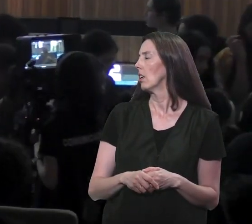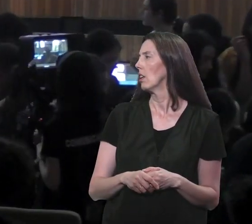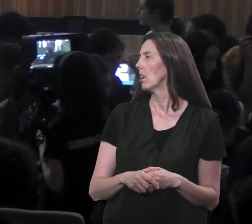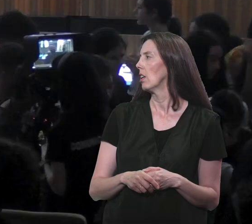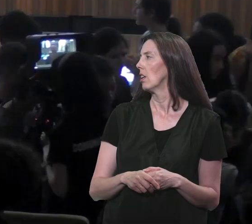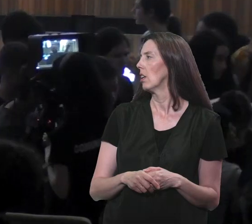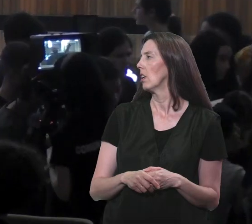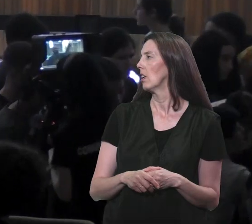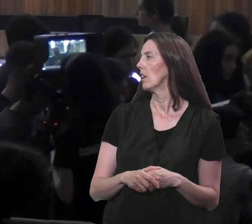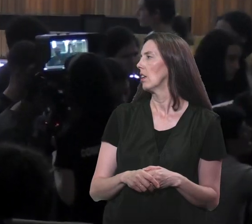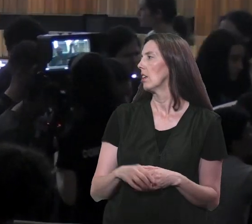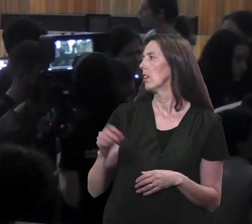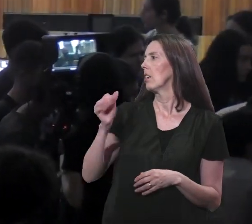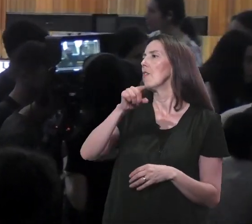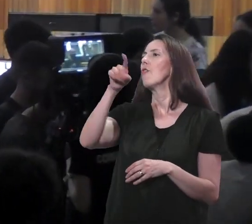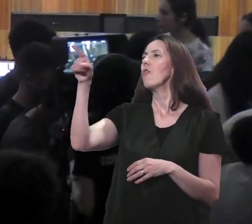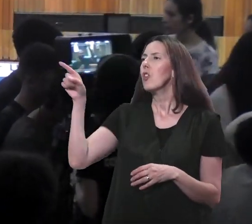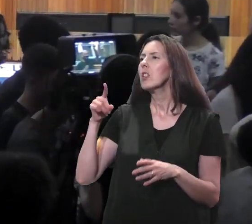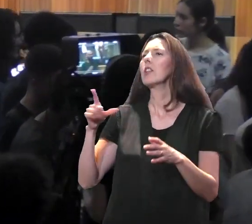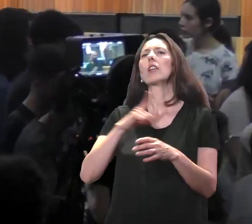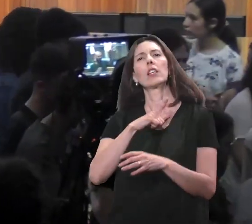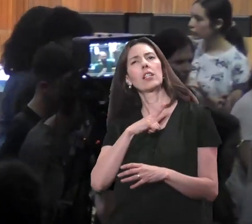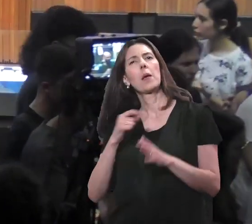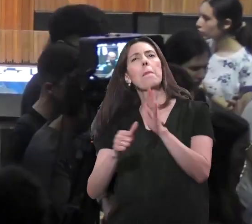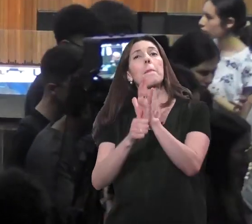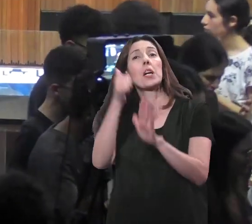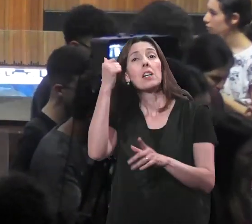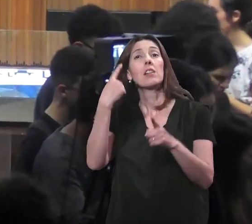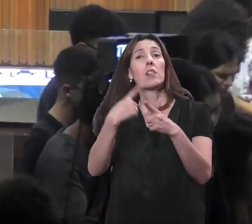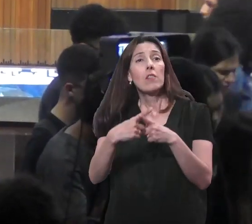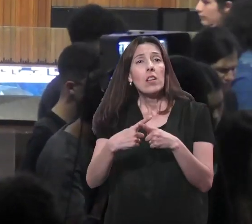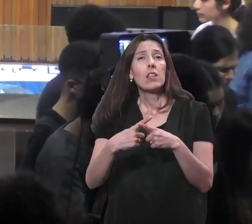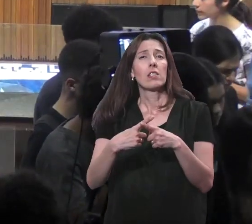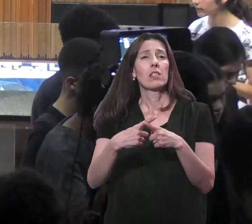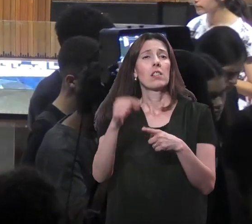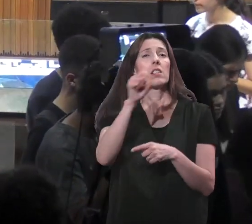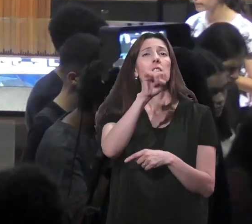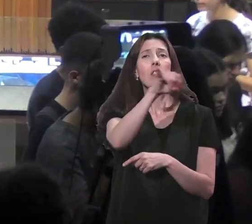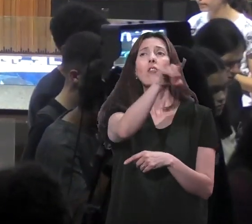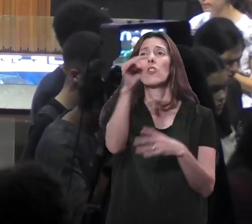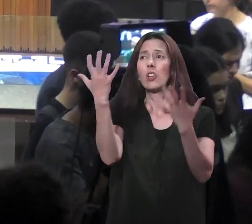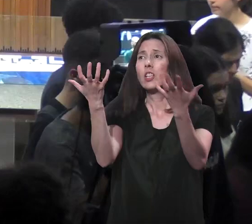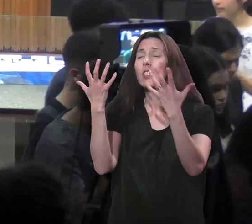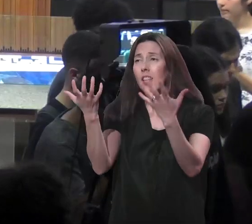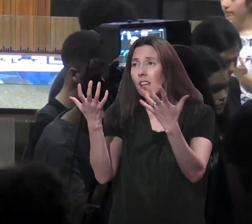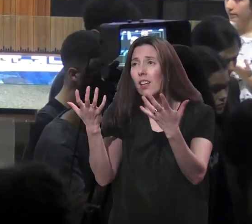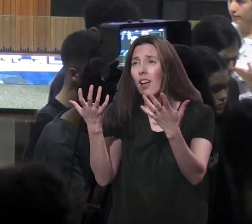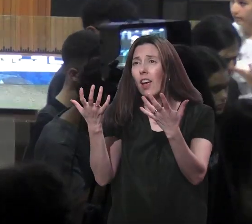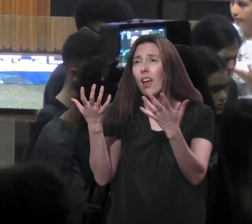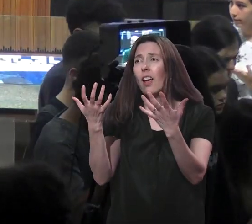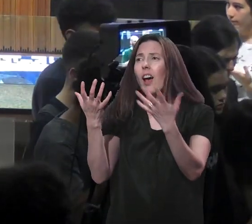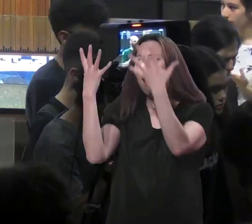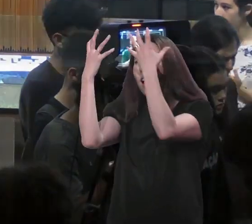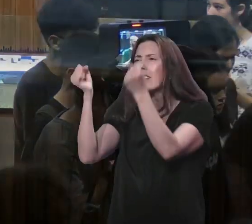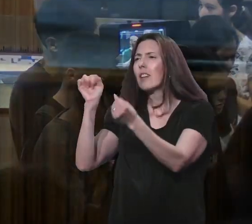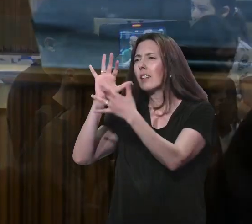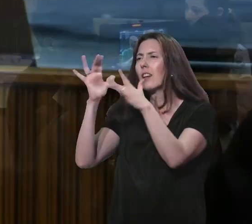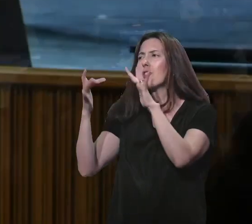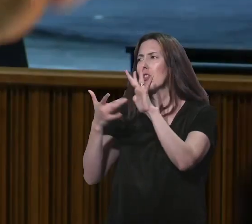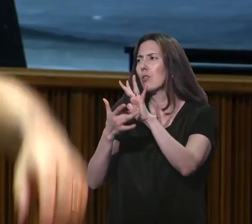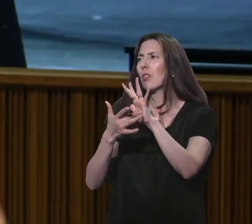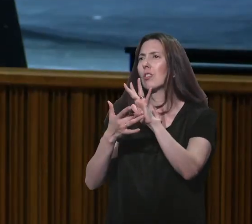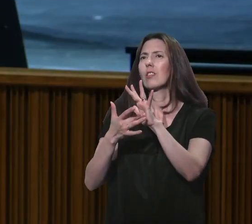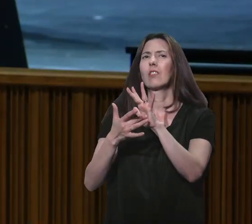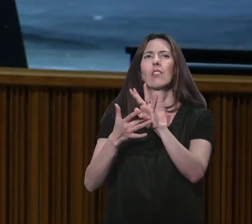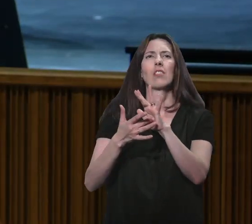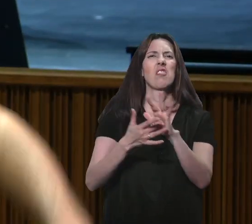para você que está aqui pela primeira vez e quer entregar a sua vida para Jesus, eu quero orar com você. Chega de